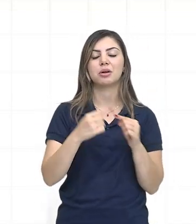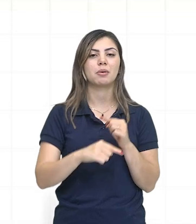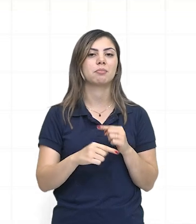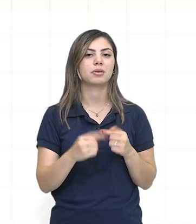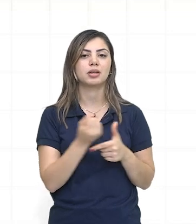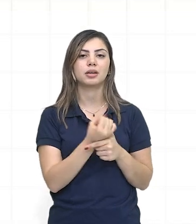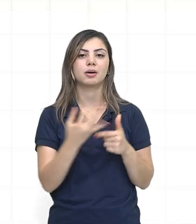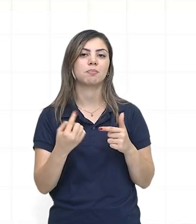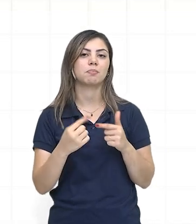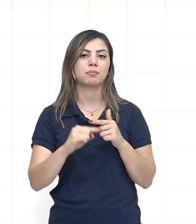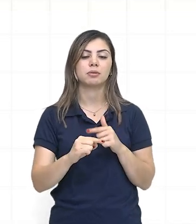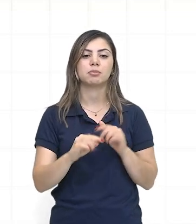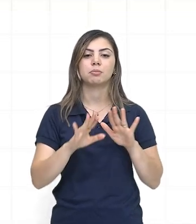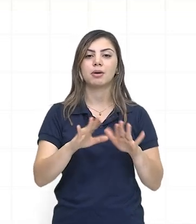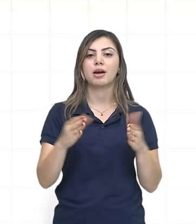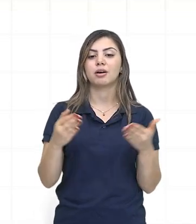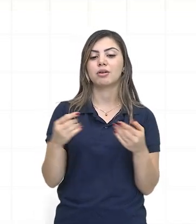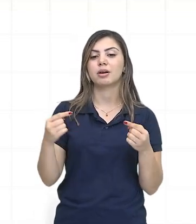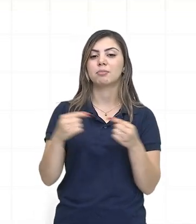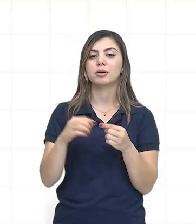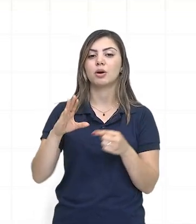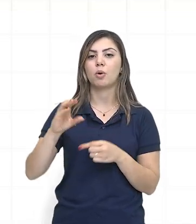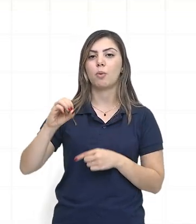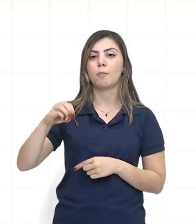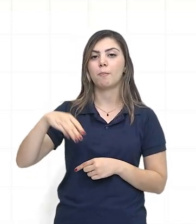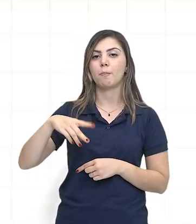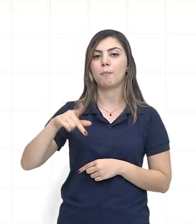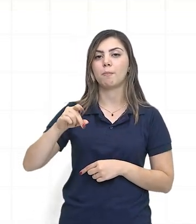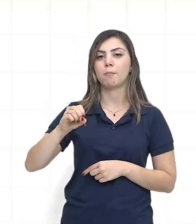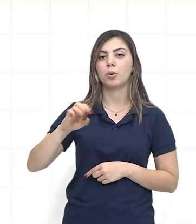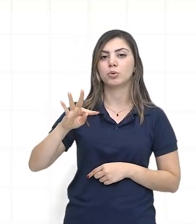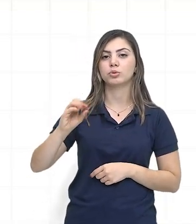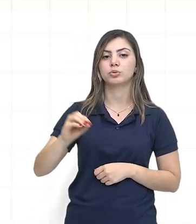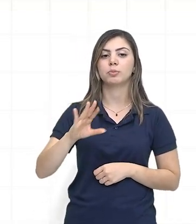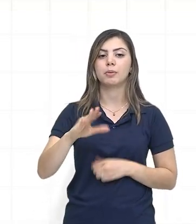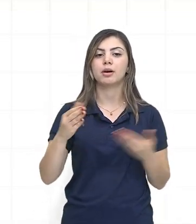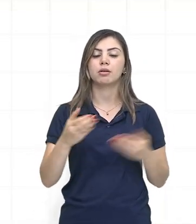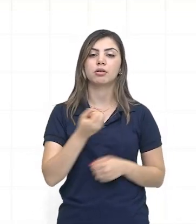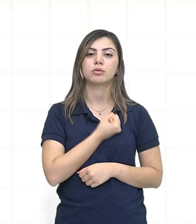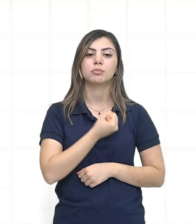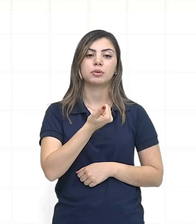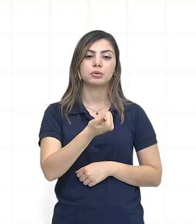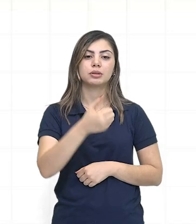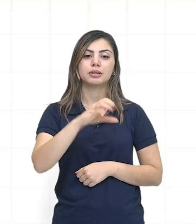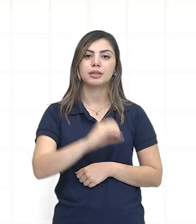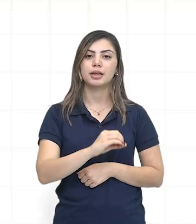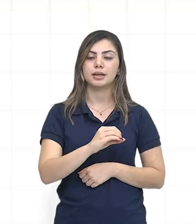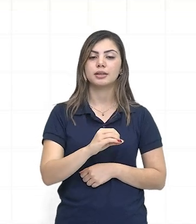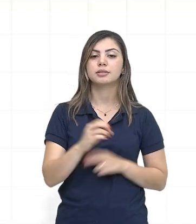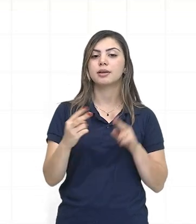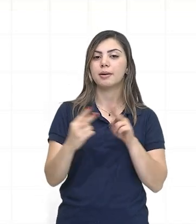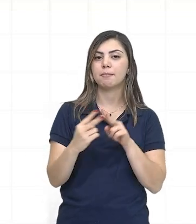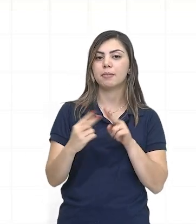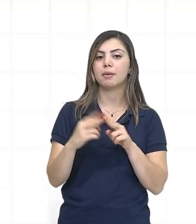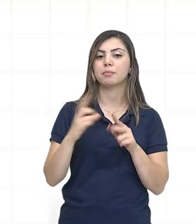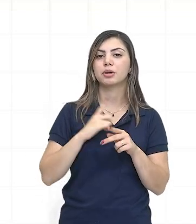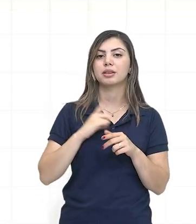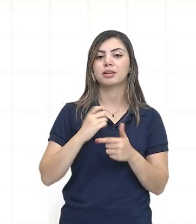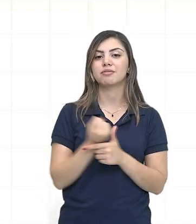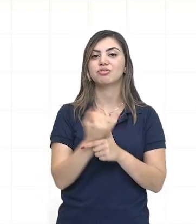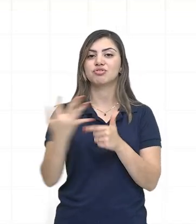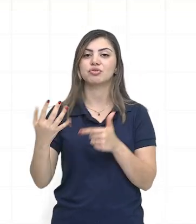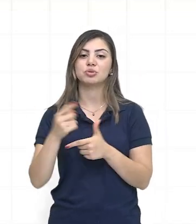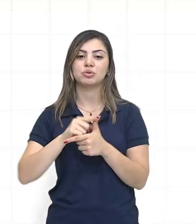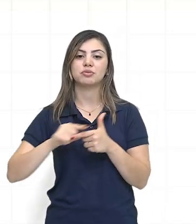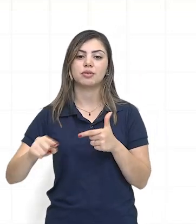é primo. O 9, ele é um número composto. O 10 é par, tem vários divisores,